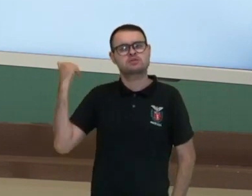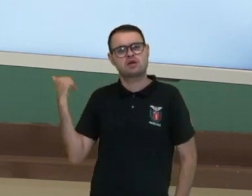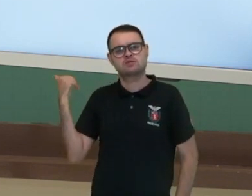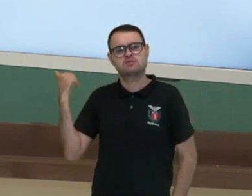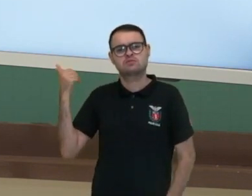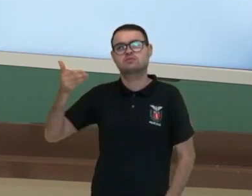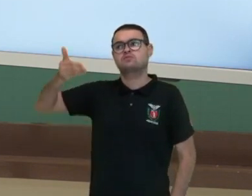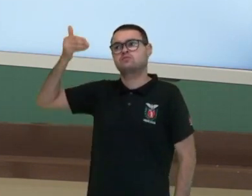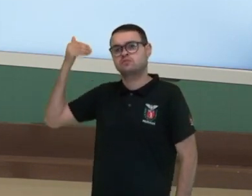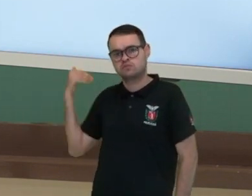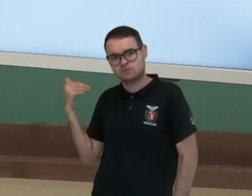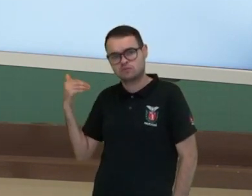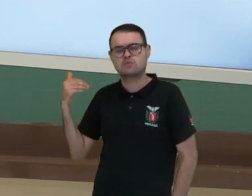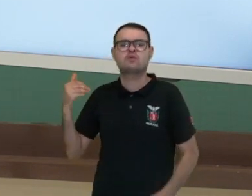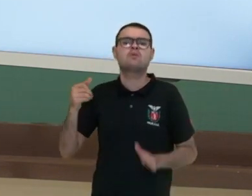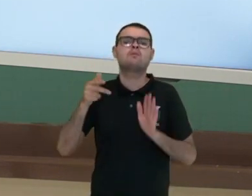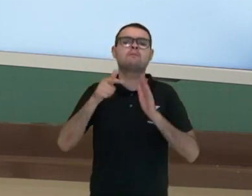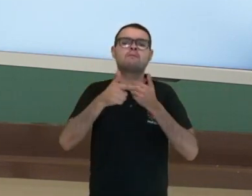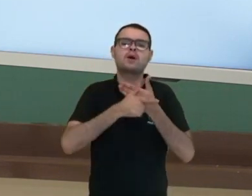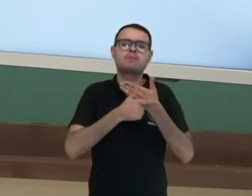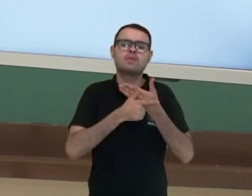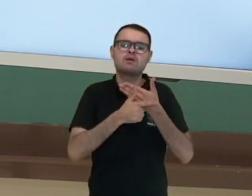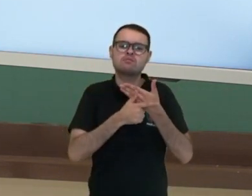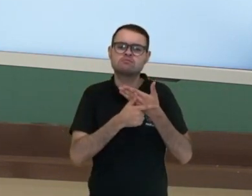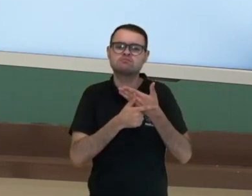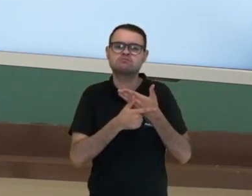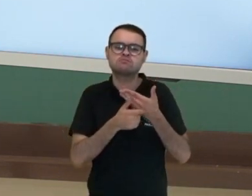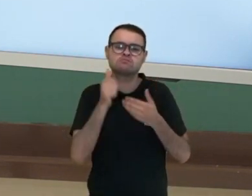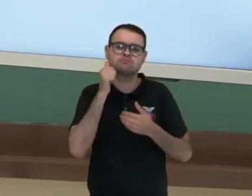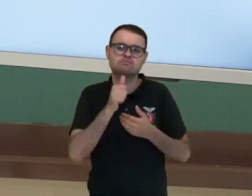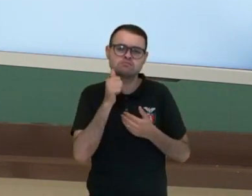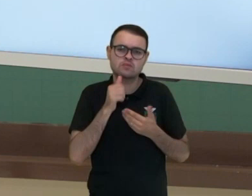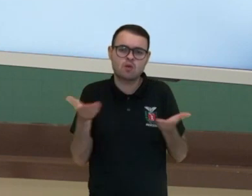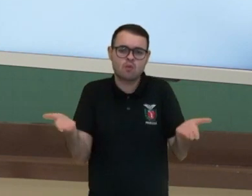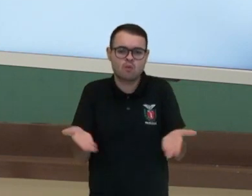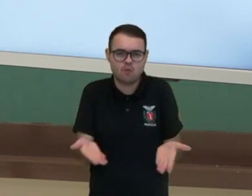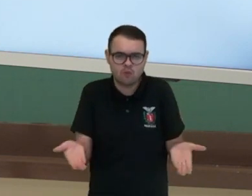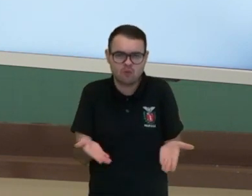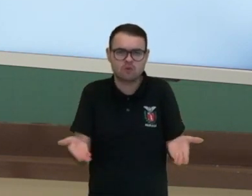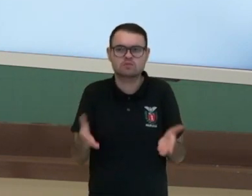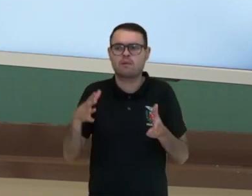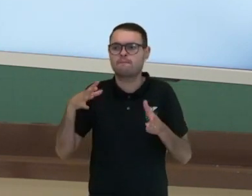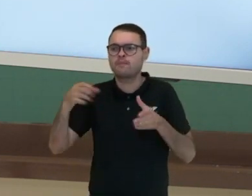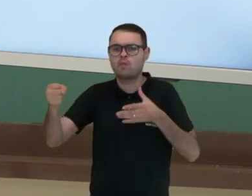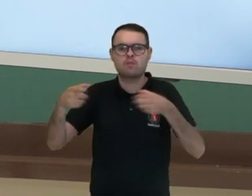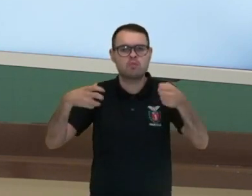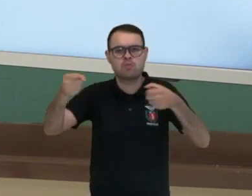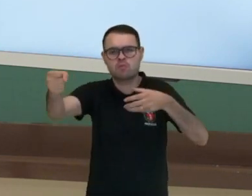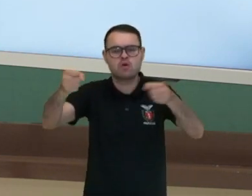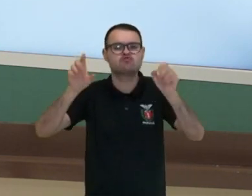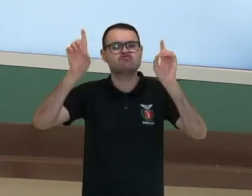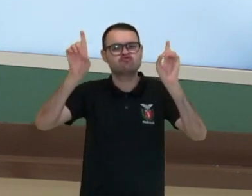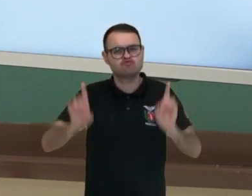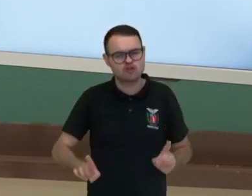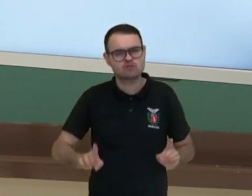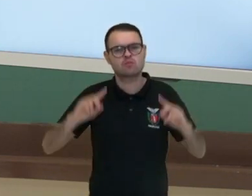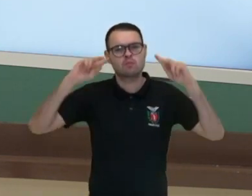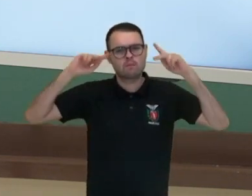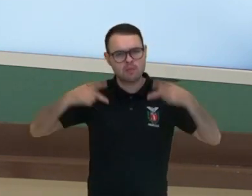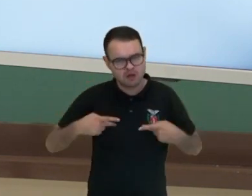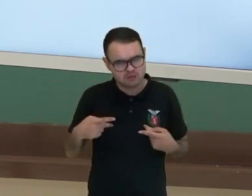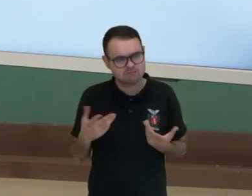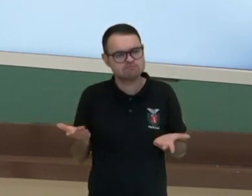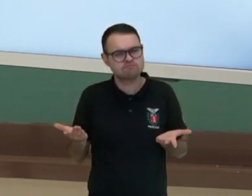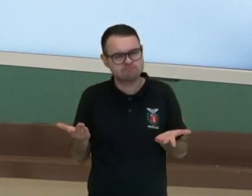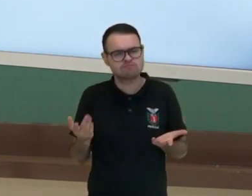século retrasado, o papel da mulher na sociedade hoje, a conquista dos direitos humanos, né? Então vejam que a